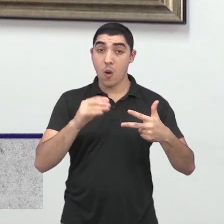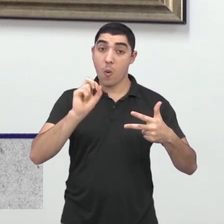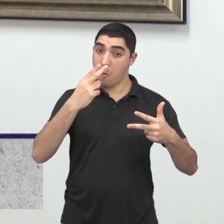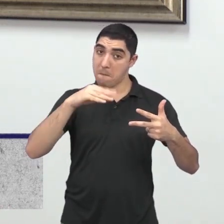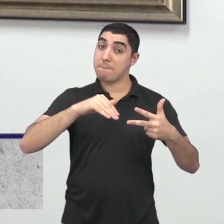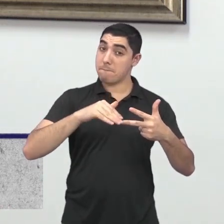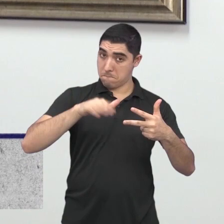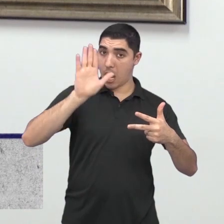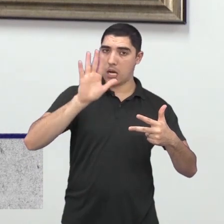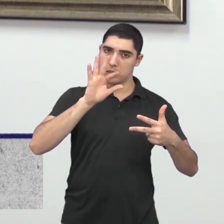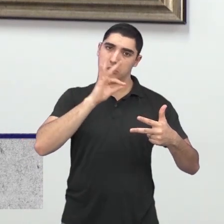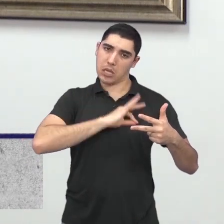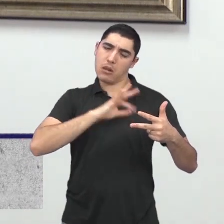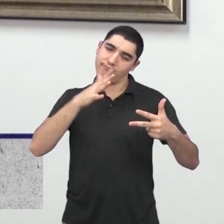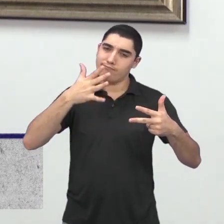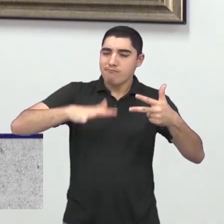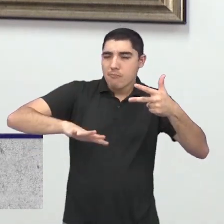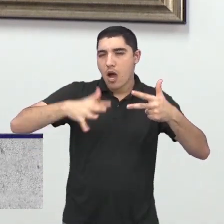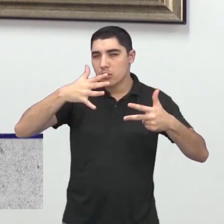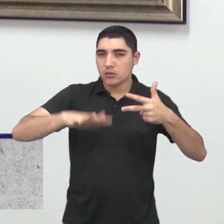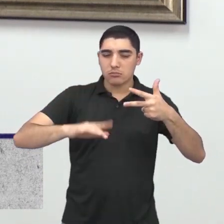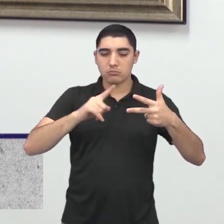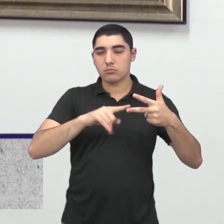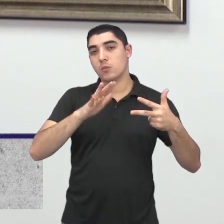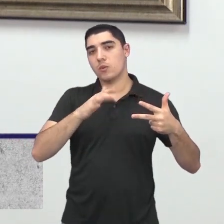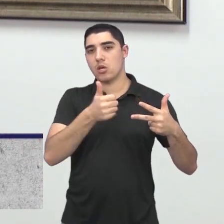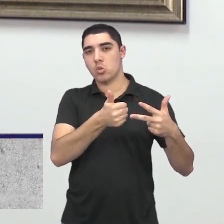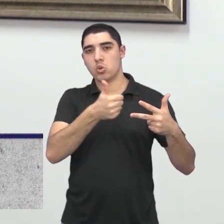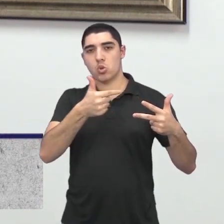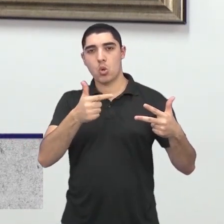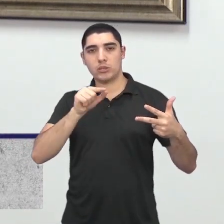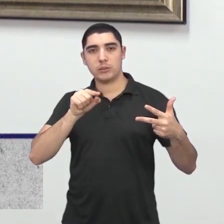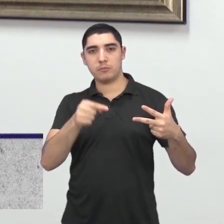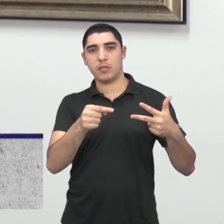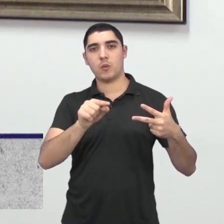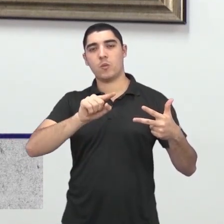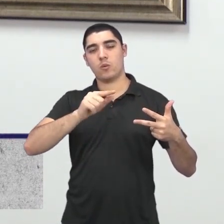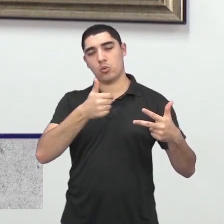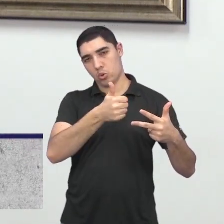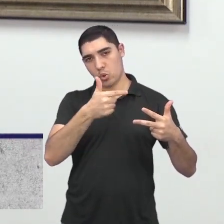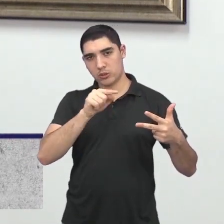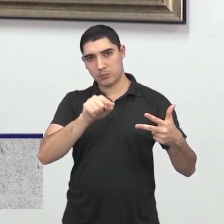chegar ou até mesmo ultrapassar, claro que isso é uma estimativa, né? Os